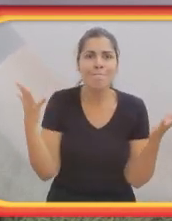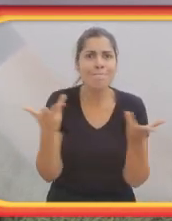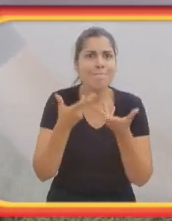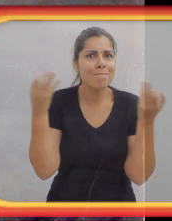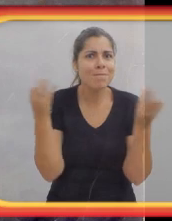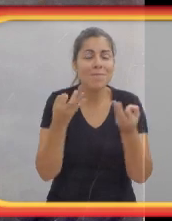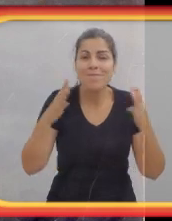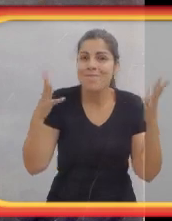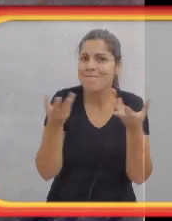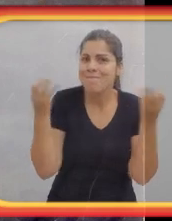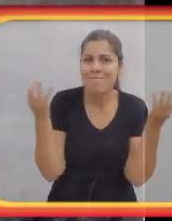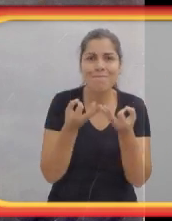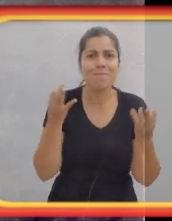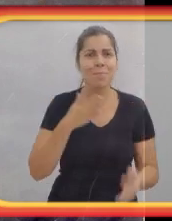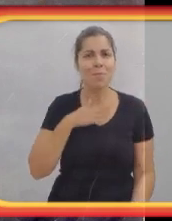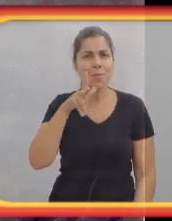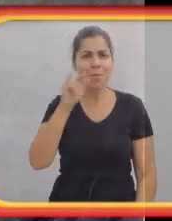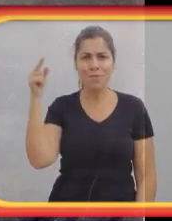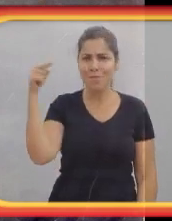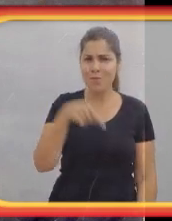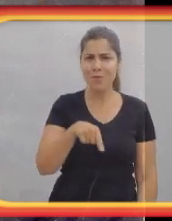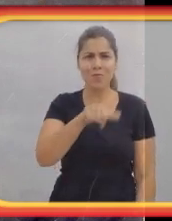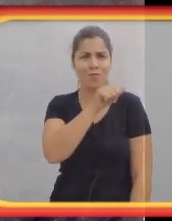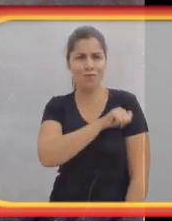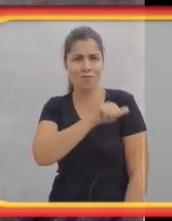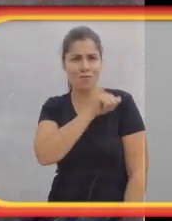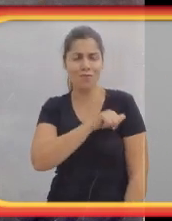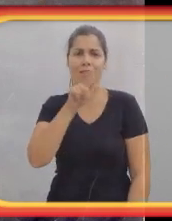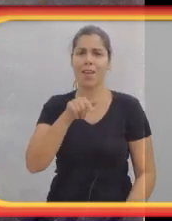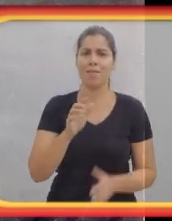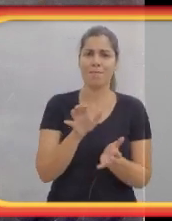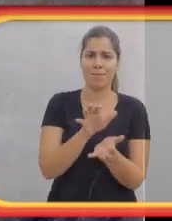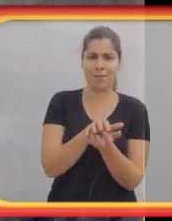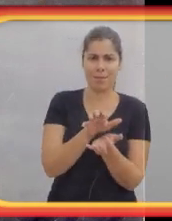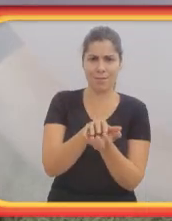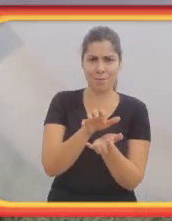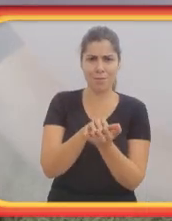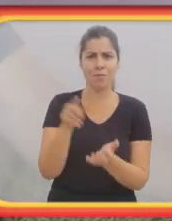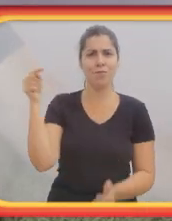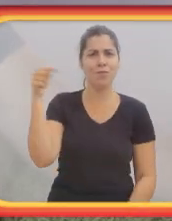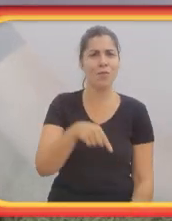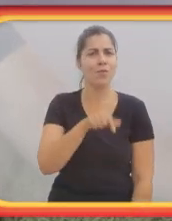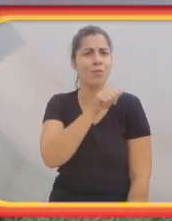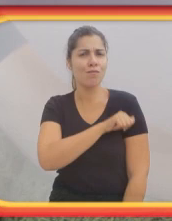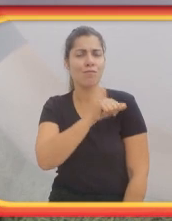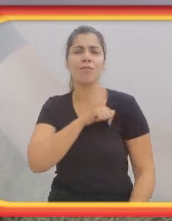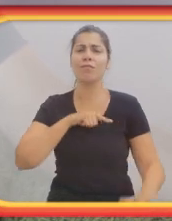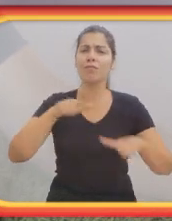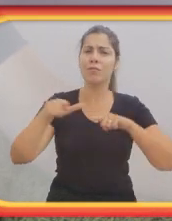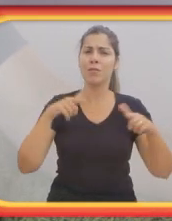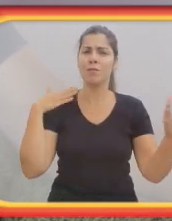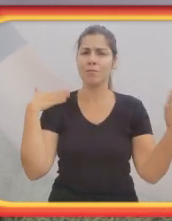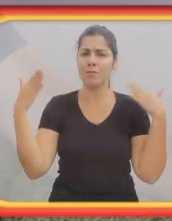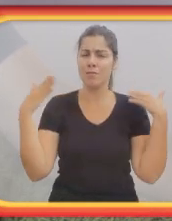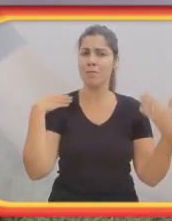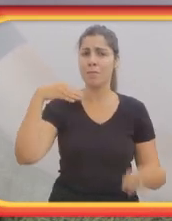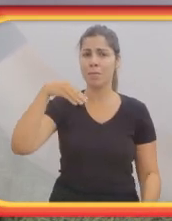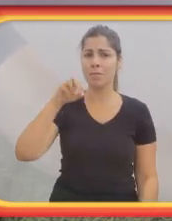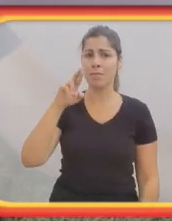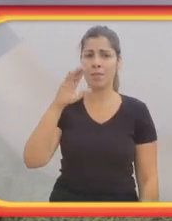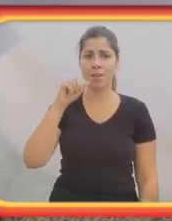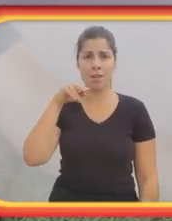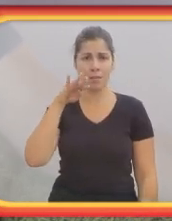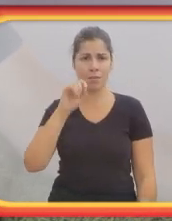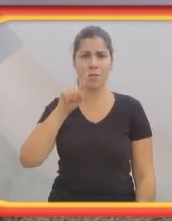incrível, incrível. Meu pai veio para o Rio de Janeiro, era pernambucano, veio para o Rio de Janeiro,